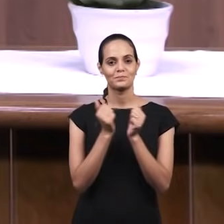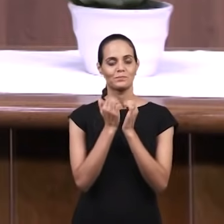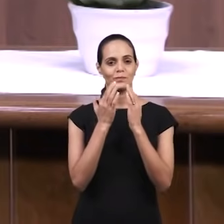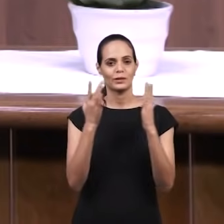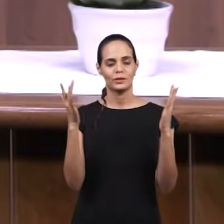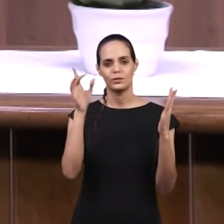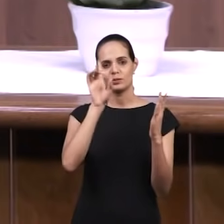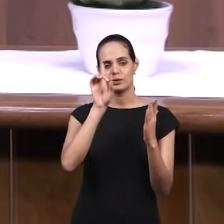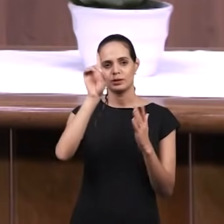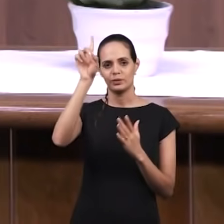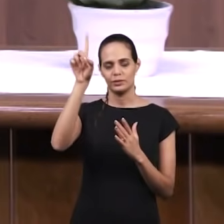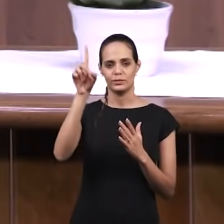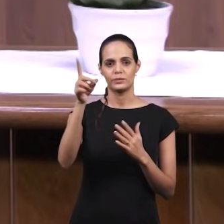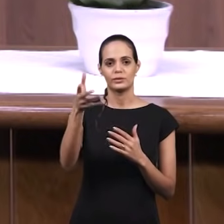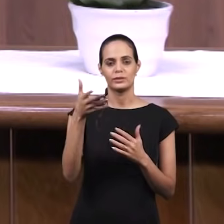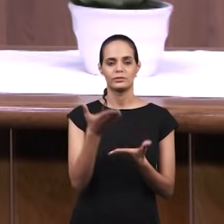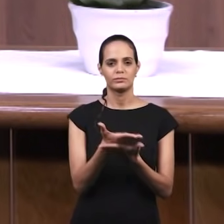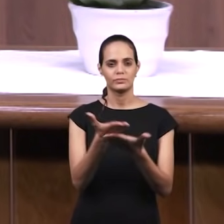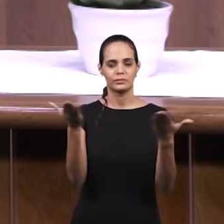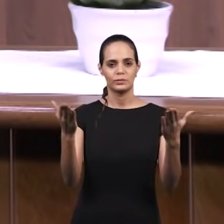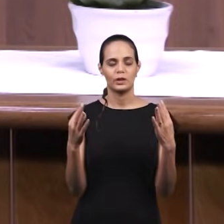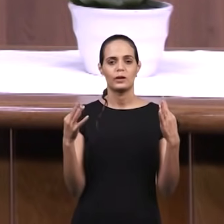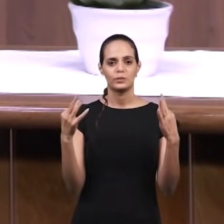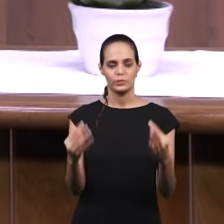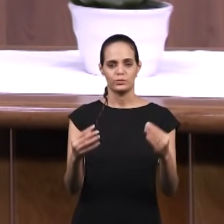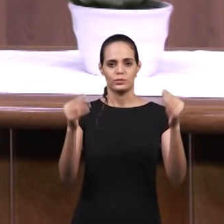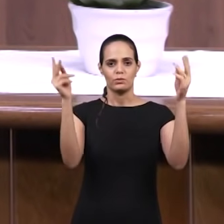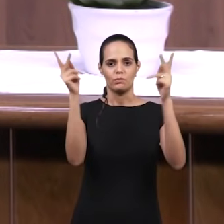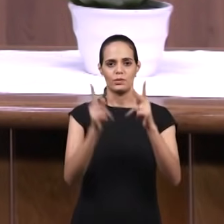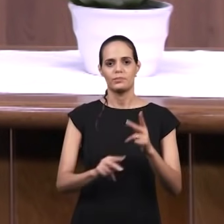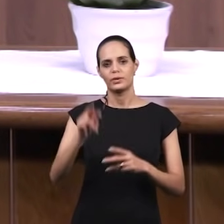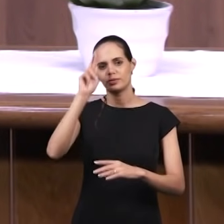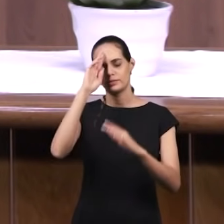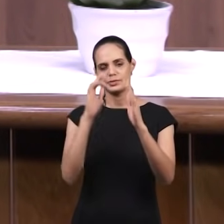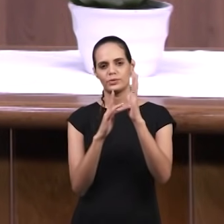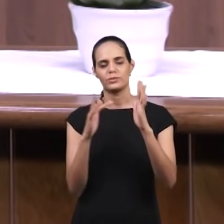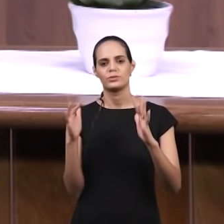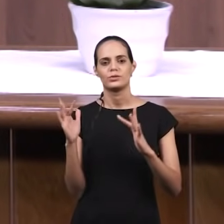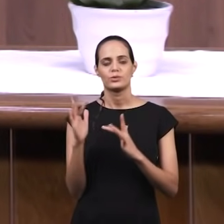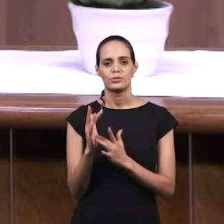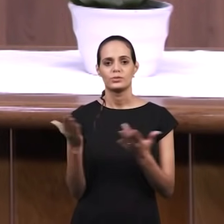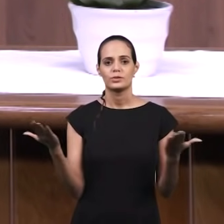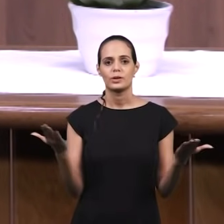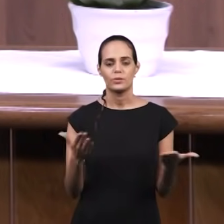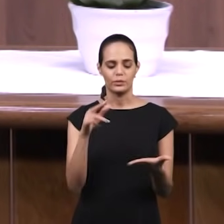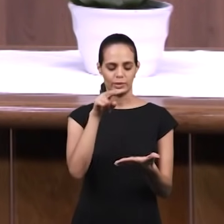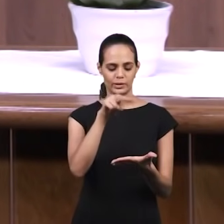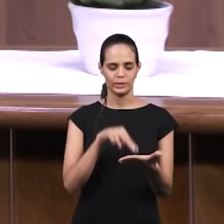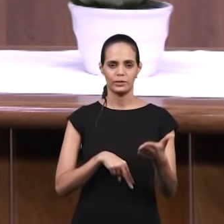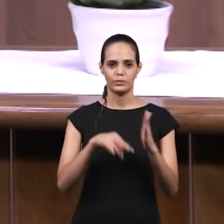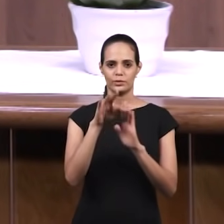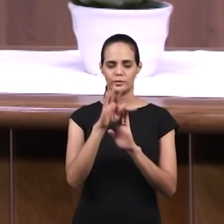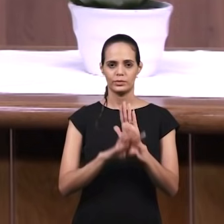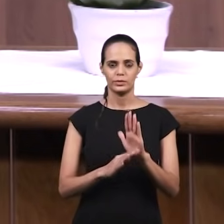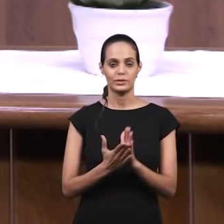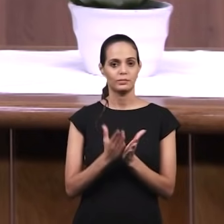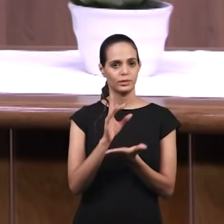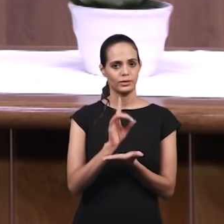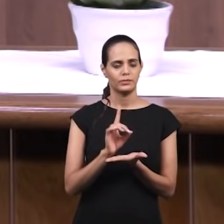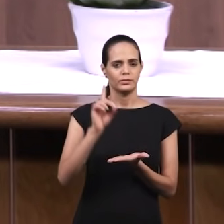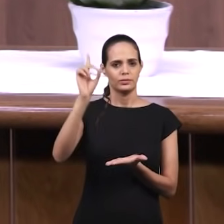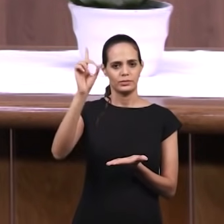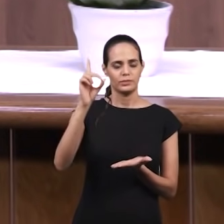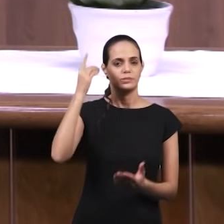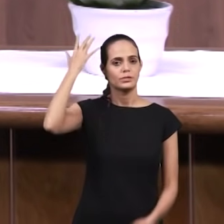Glória a Deus! Eu quero saudar a todos com a paz do Senhor Jesus. Vamos passar agora a leitura do texto bíblico